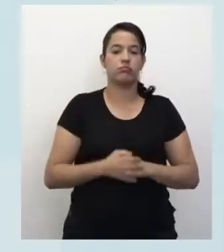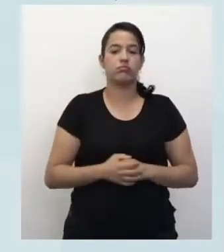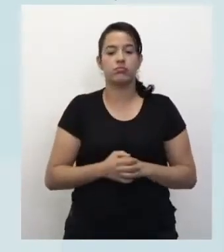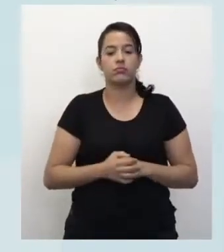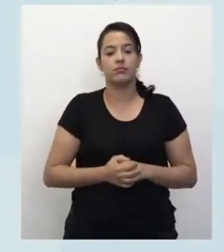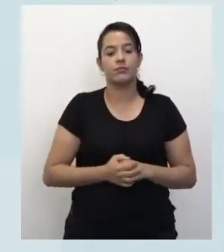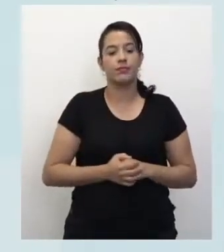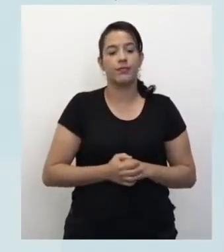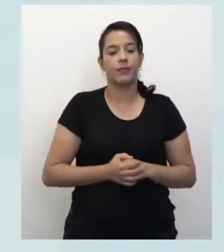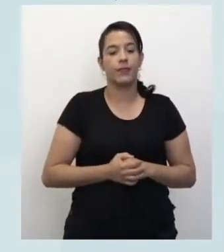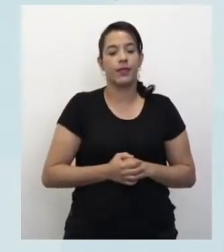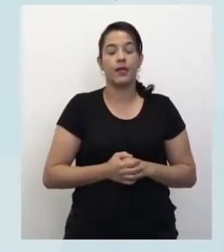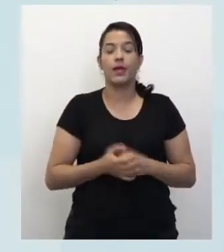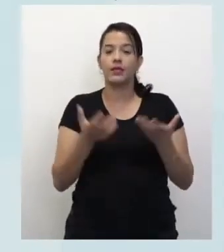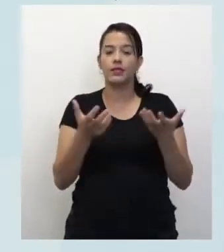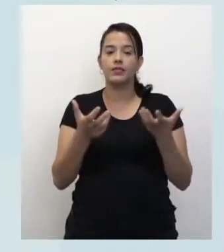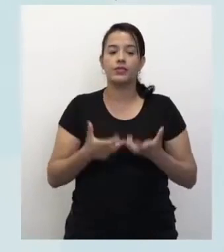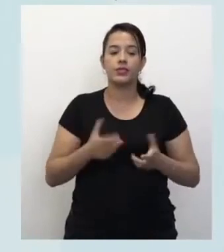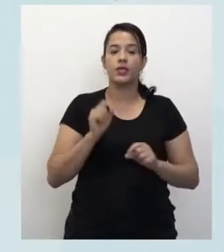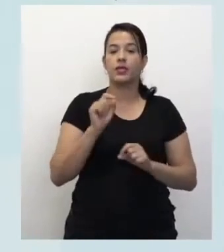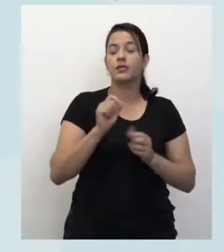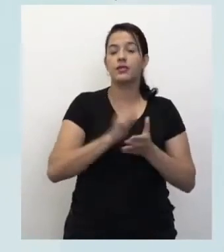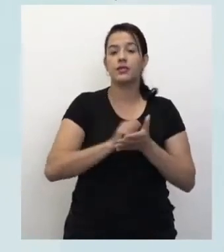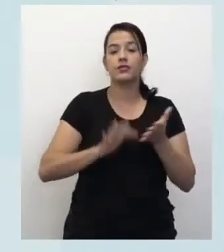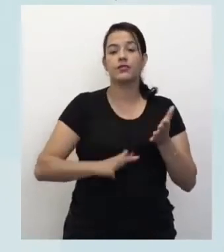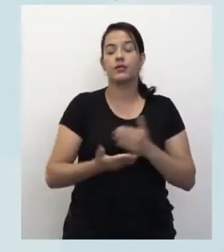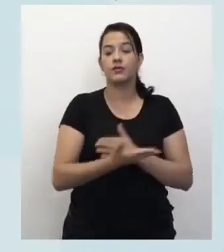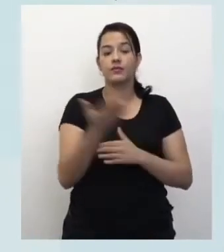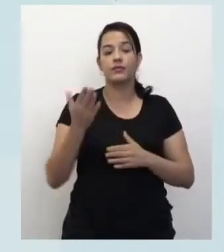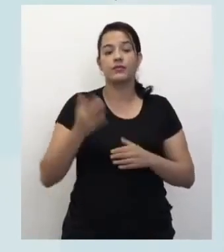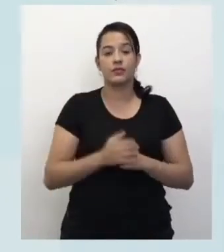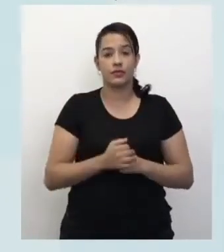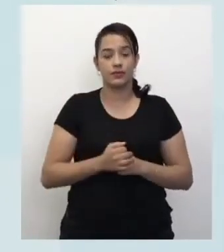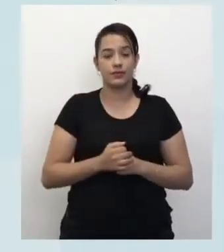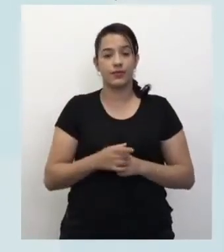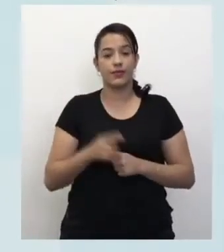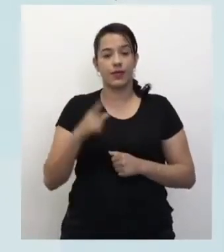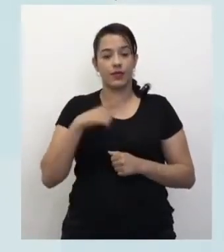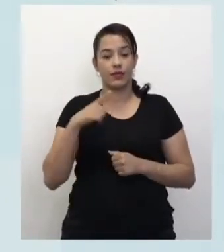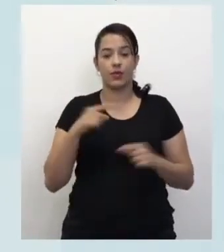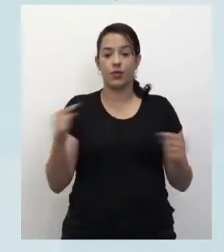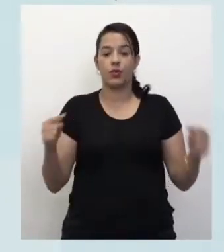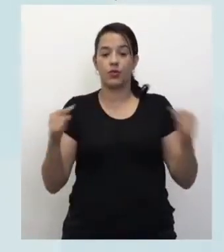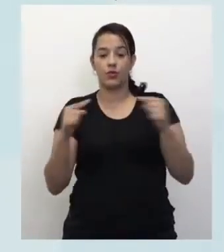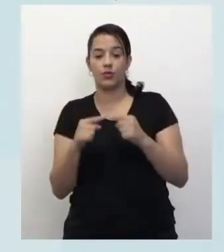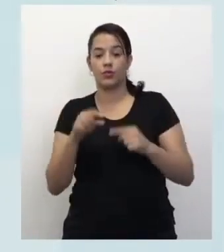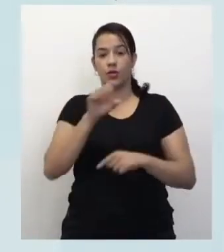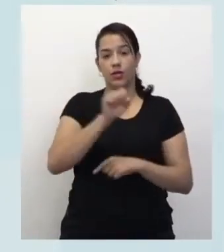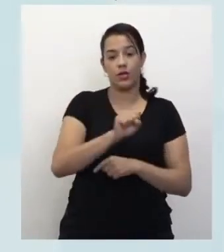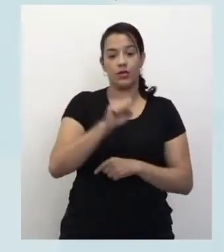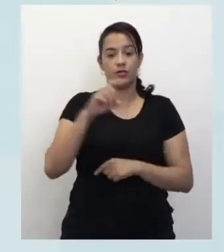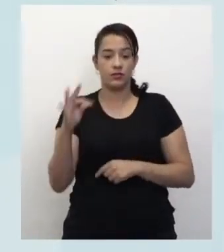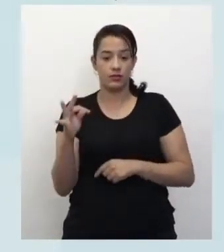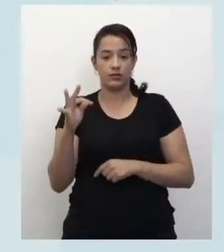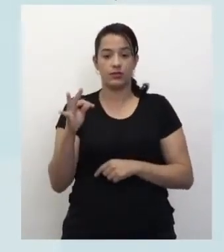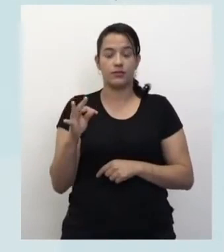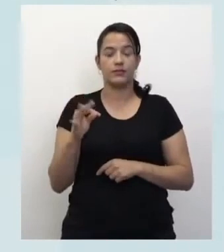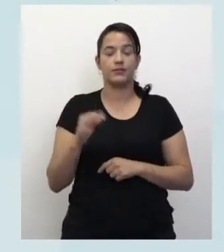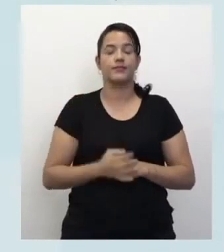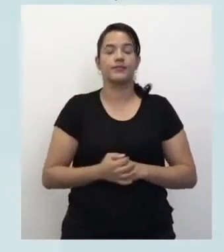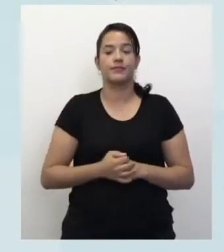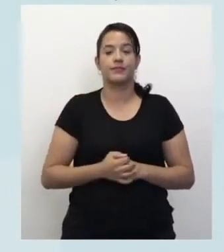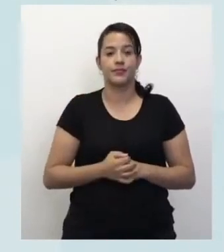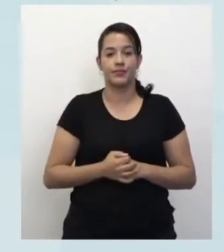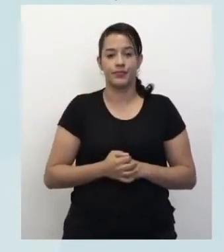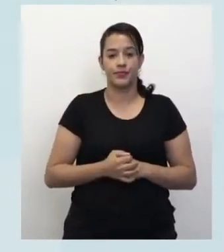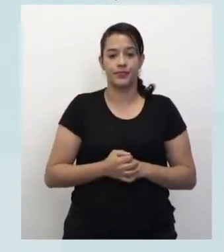a lousa. O que a gente quer nessa atividade para vocês? Que você estabeleça a relação entre S, ou seja, o espaço percorrido,